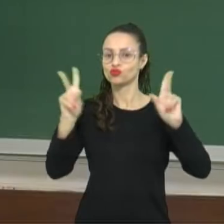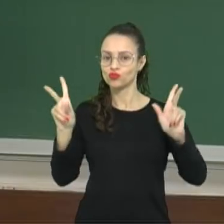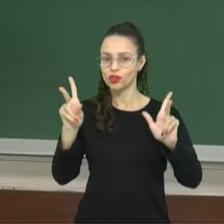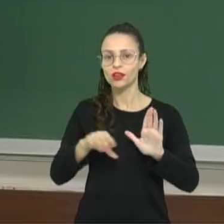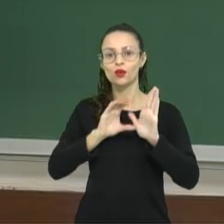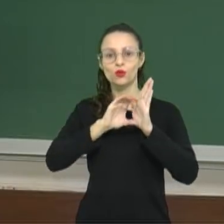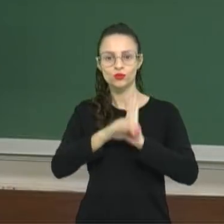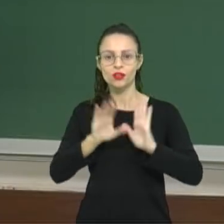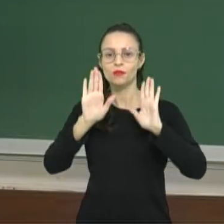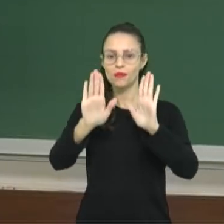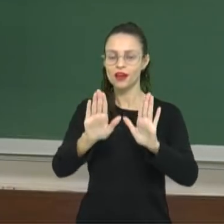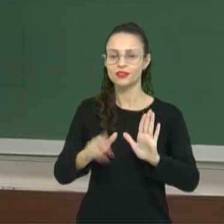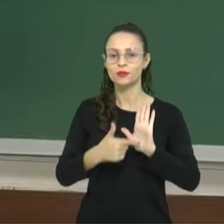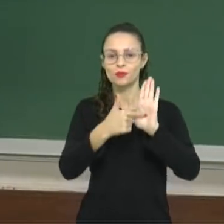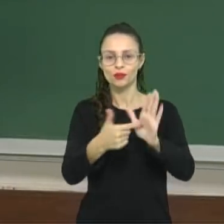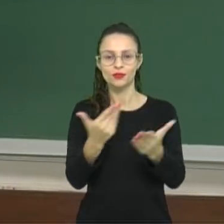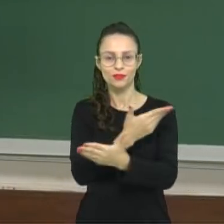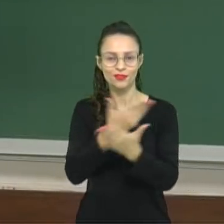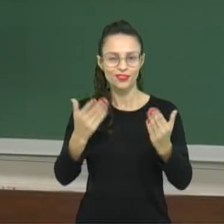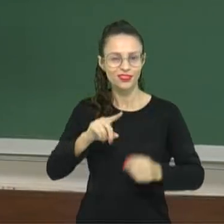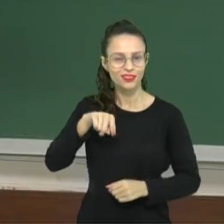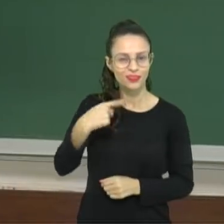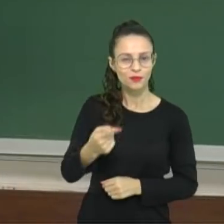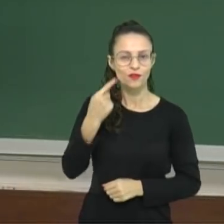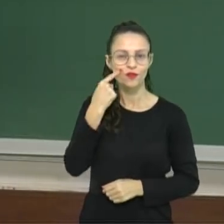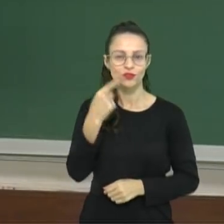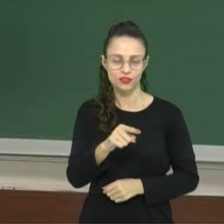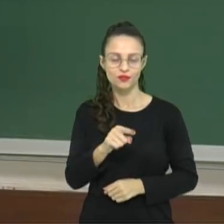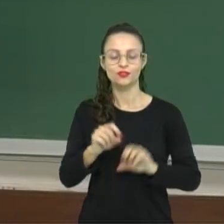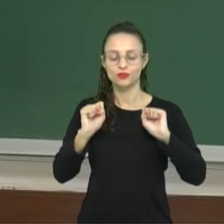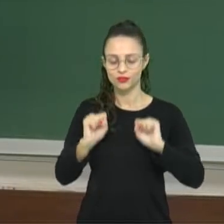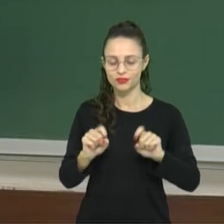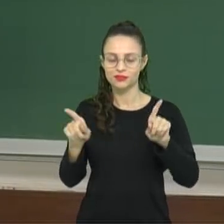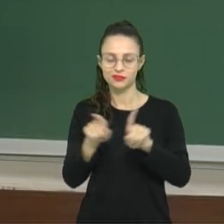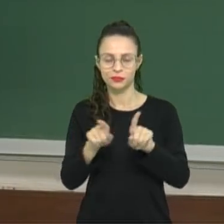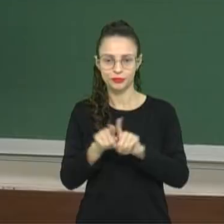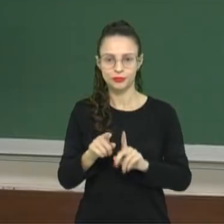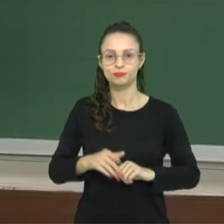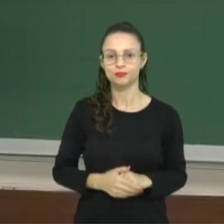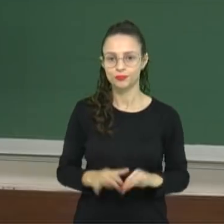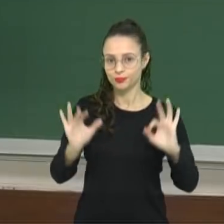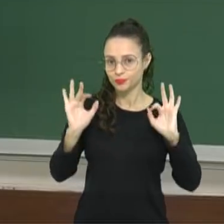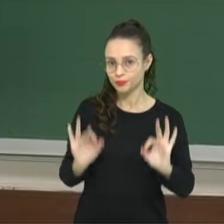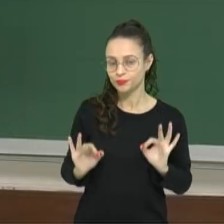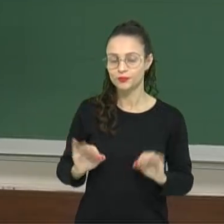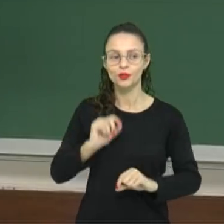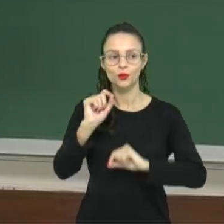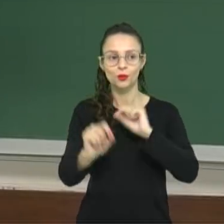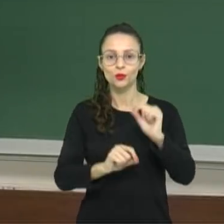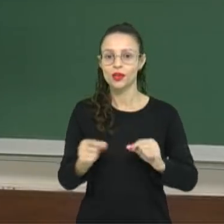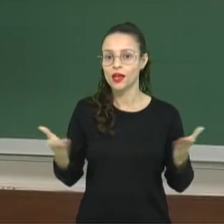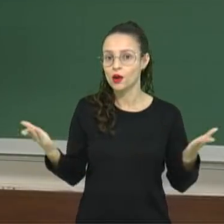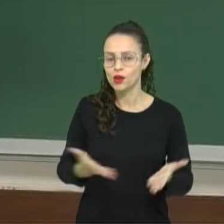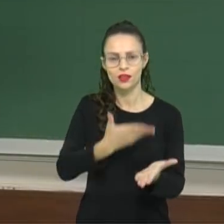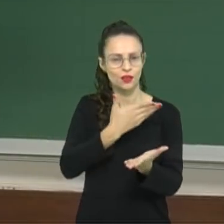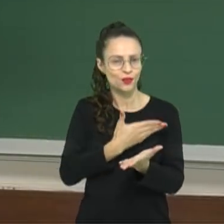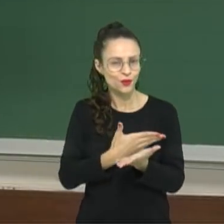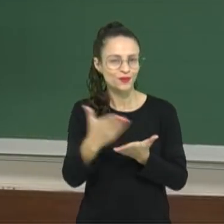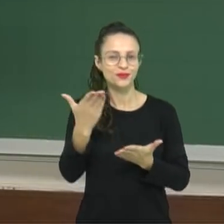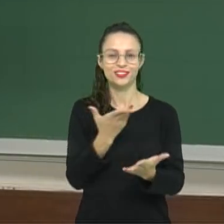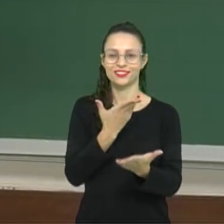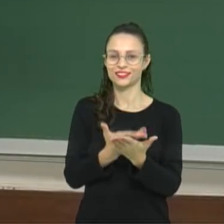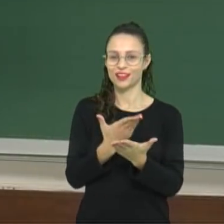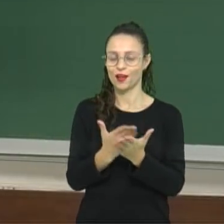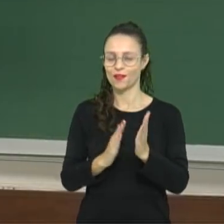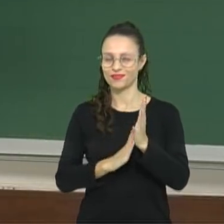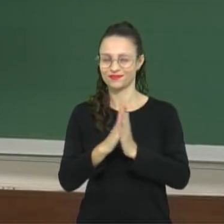mas eu trouxe aqui escrito para que depois vocês possam consultar. Certo? E aí o que nós vamos ter agora? Já para começar a nossa aula